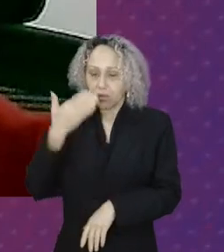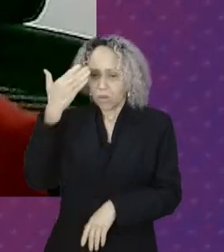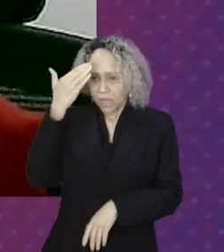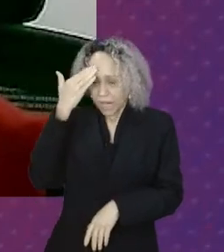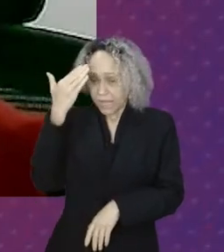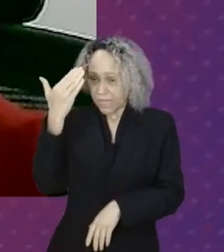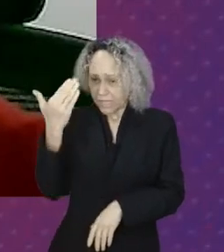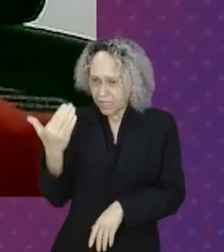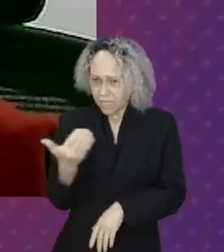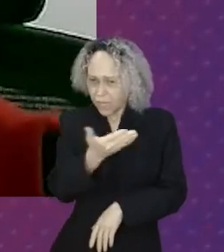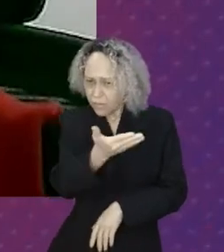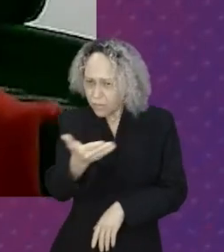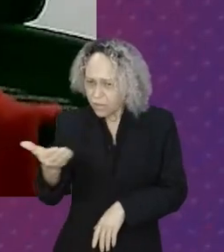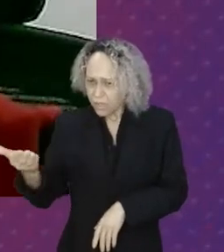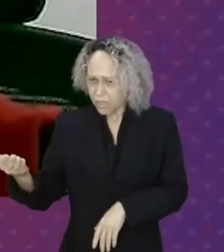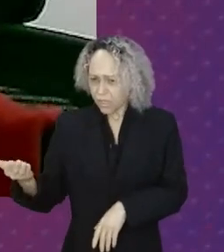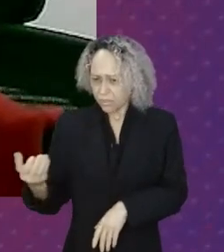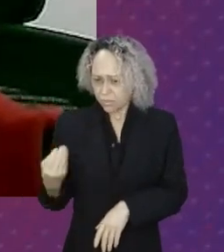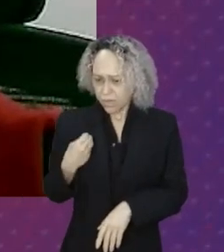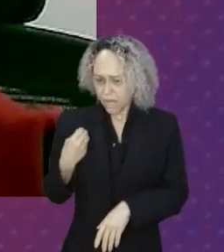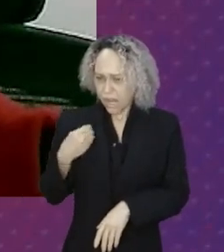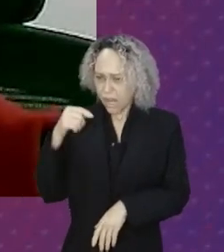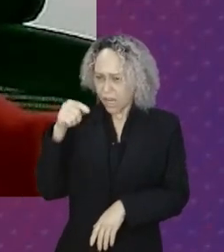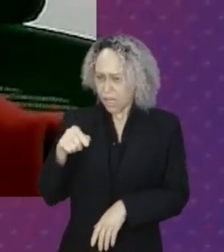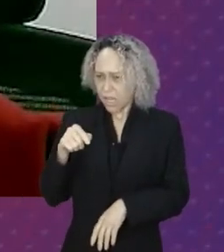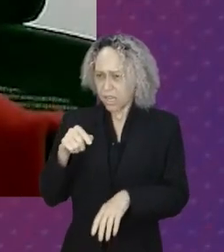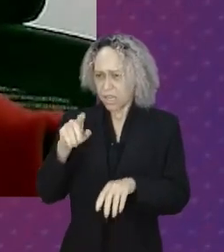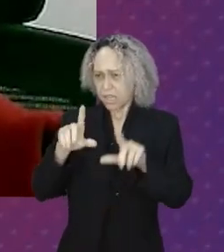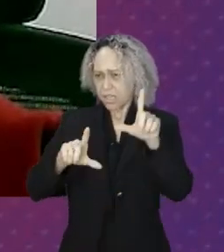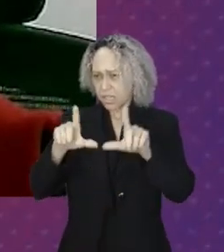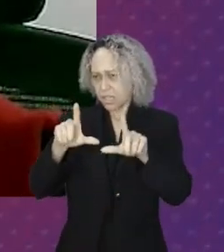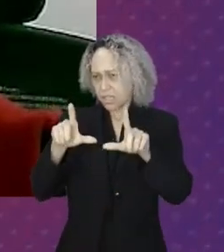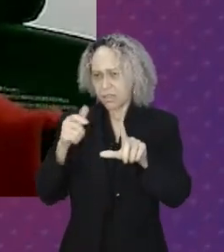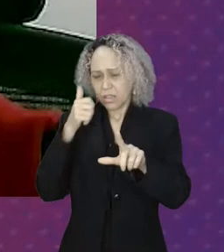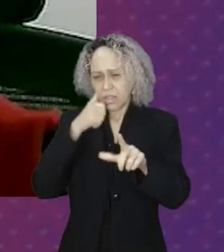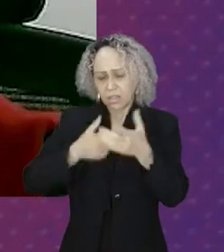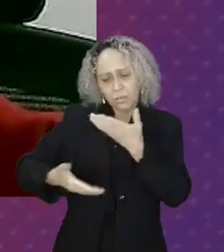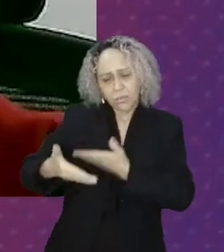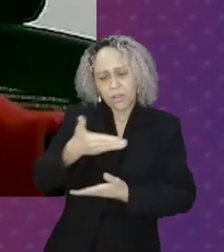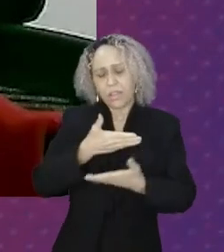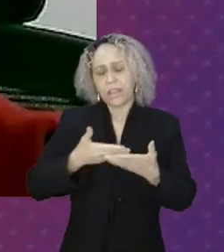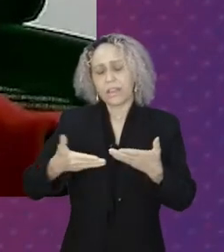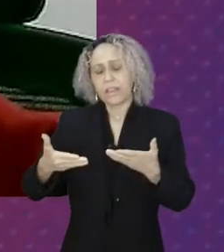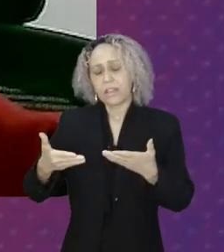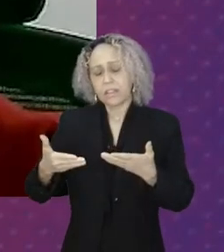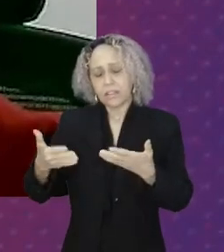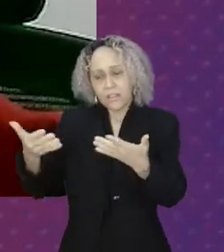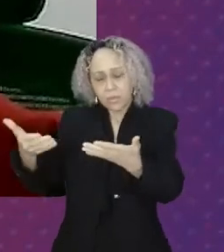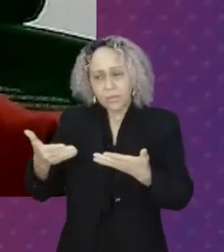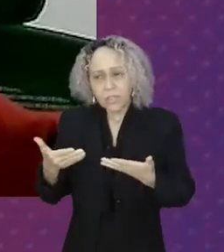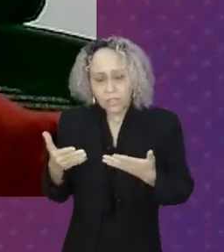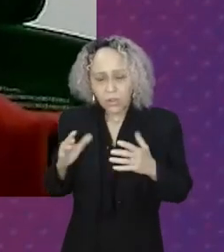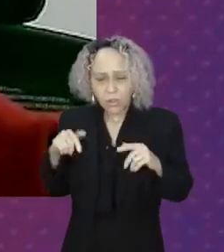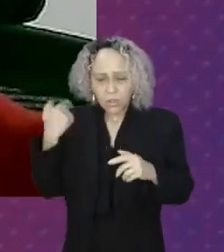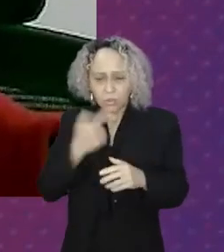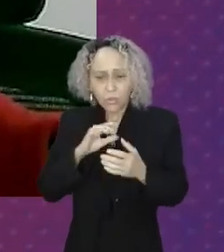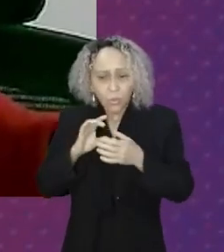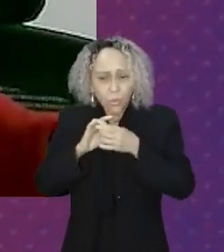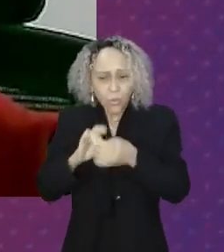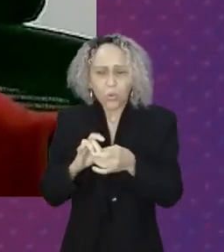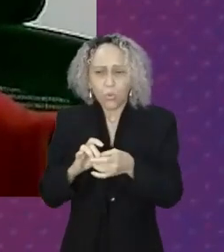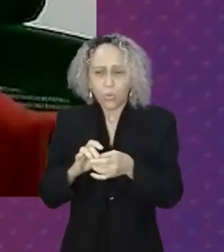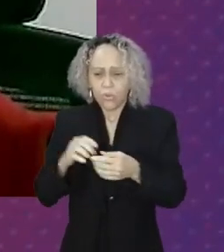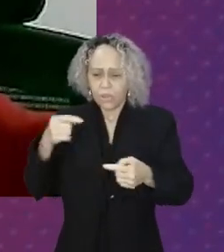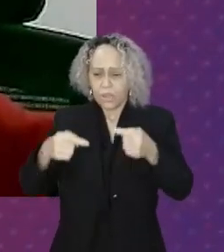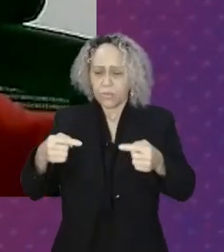para juntos e juntos, fazermos da política também a casa